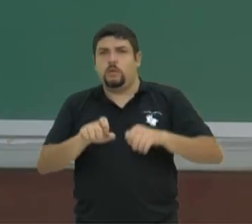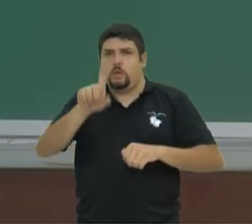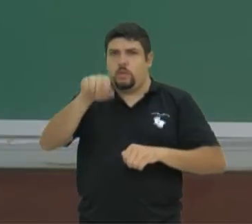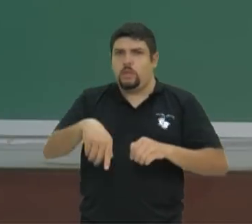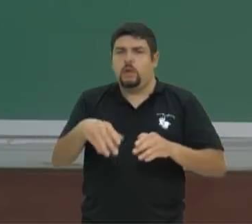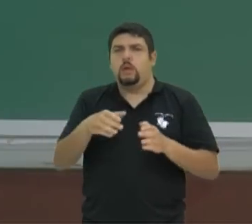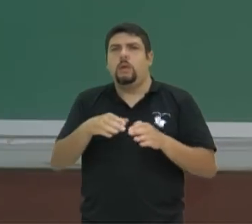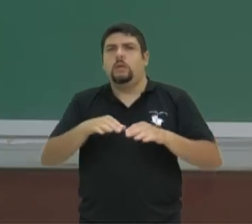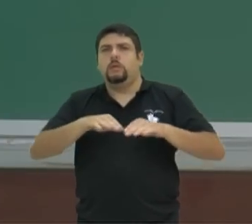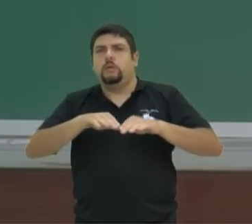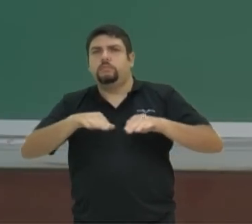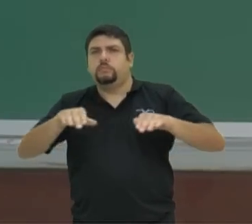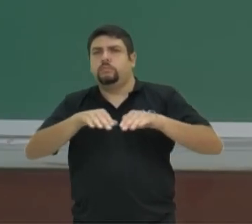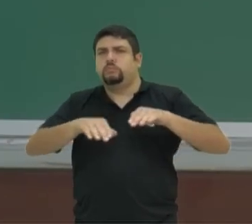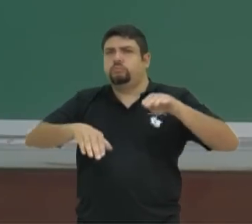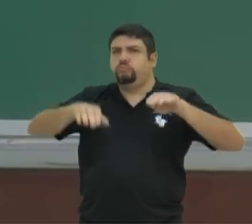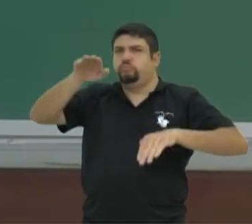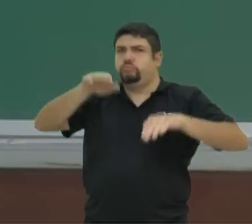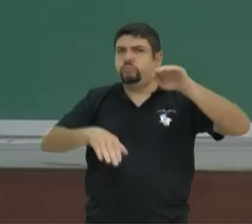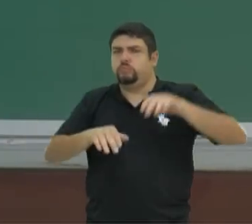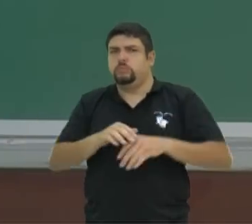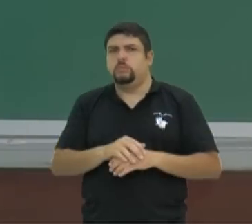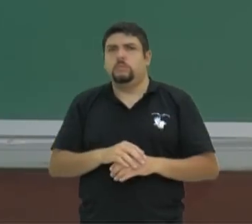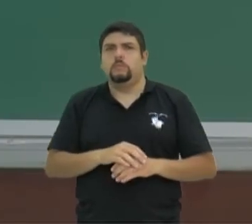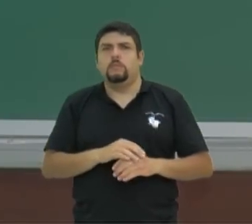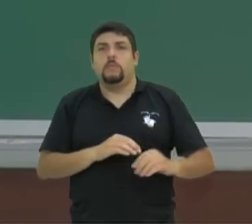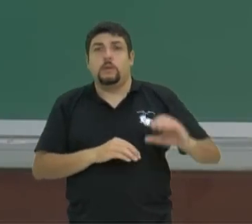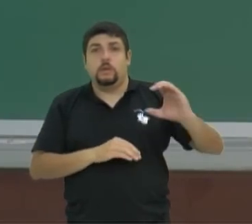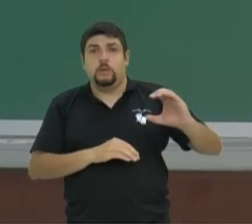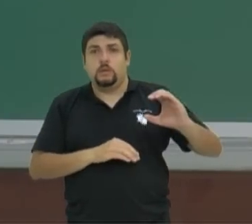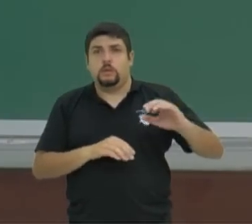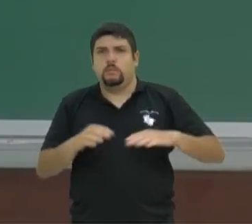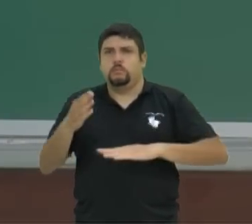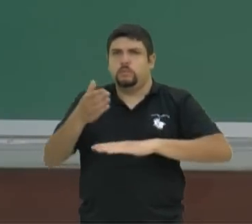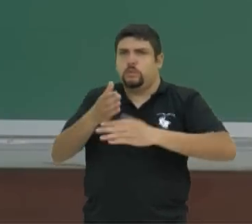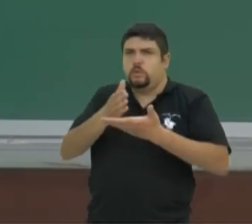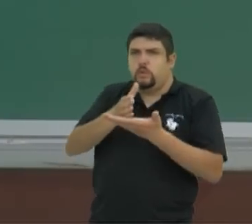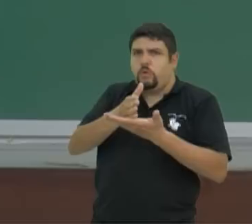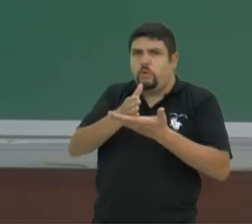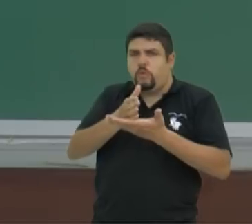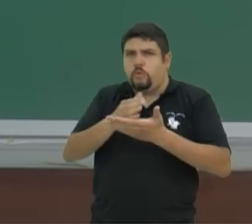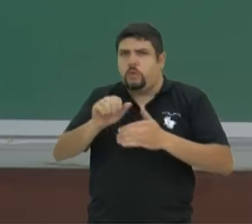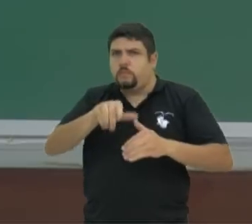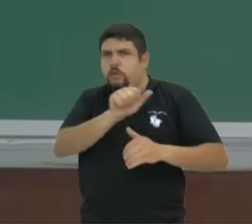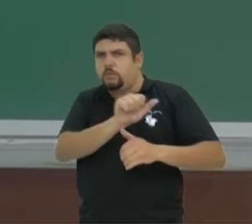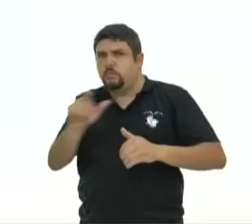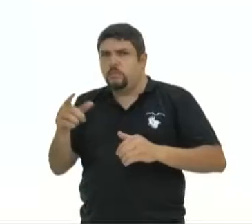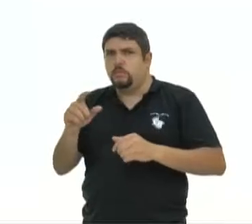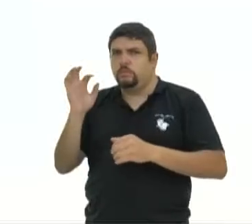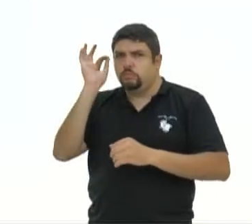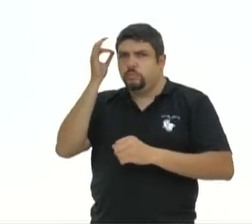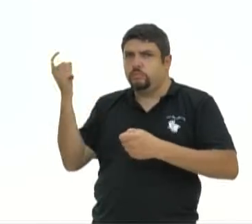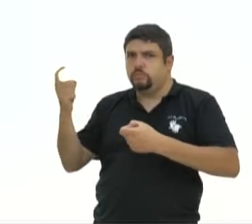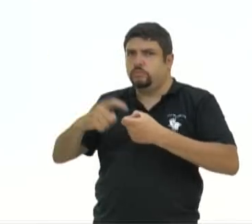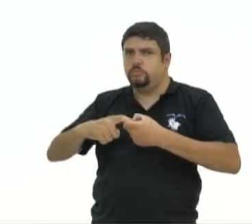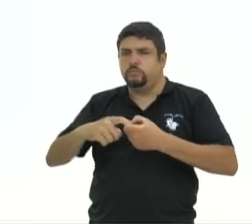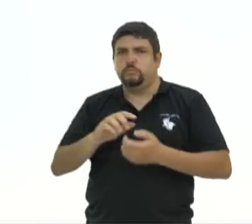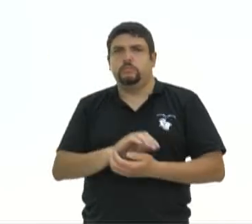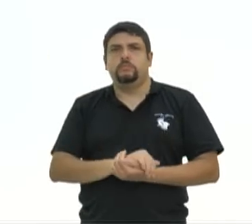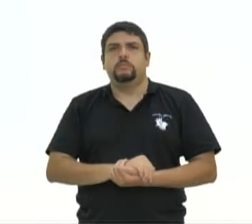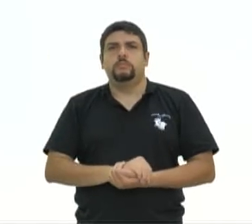D. As medidas de tendência central são mais importantes que as medidas de dispersão. Pense um pouquinho e eu já volto com a resposta.